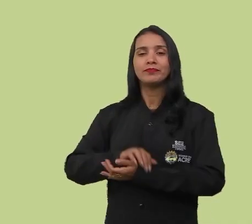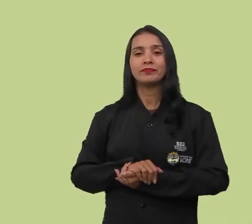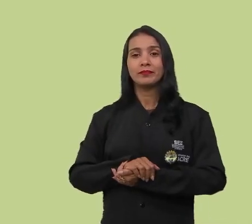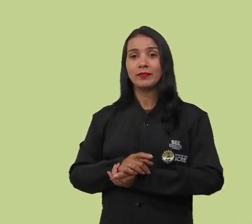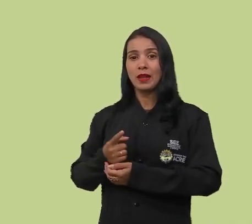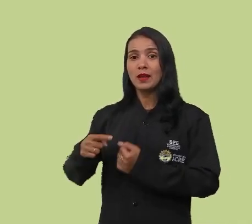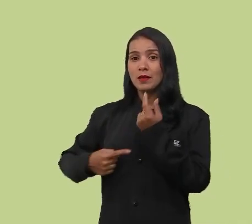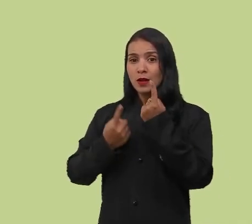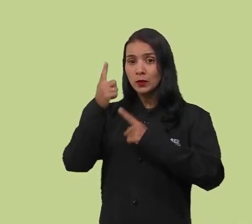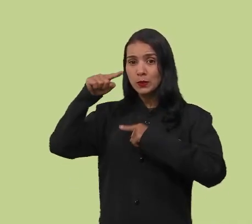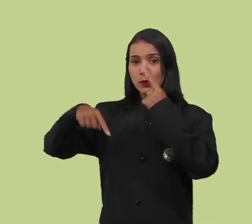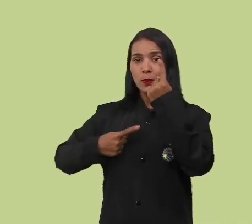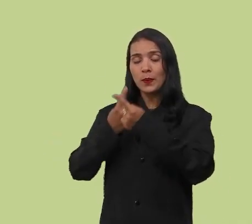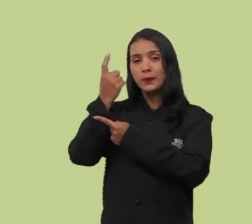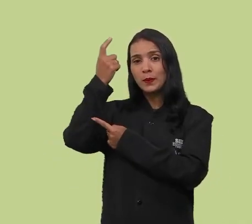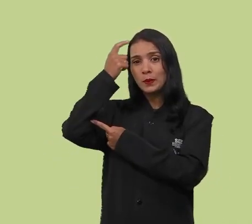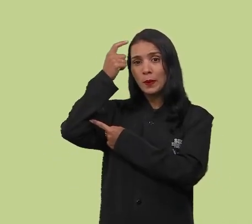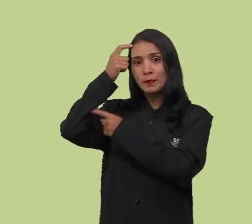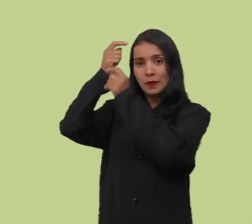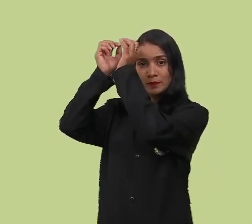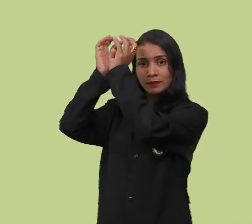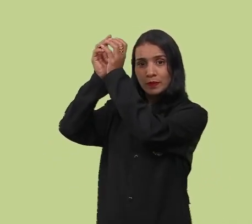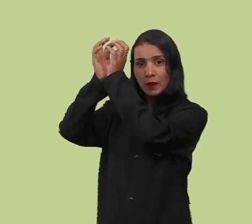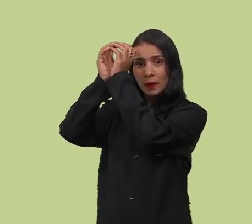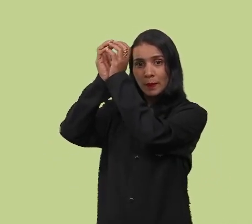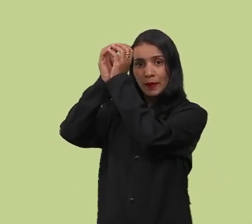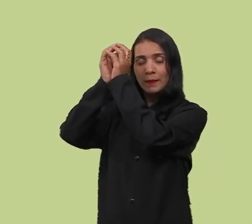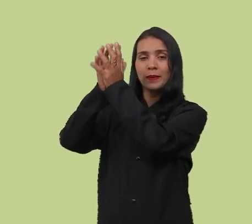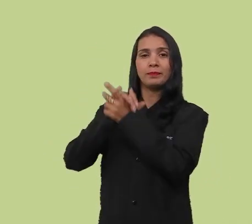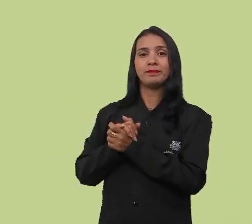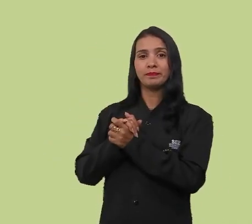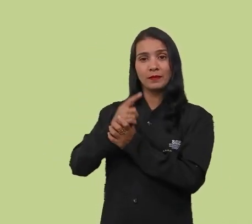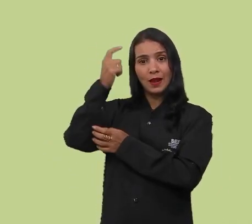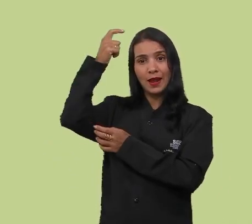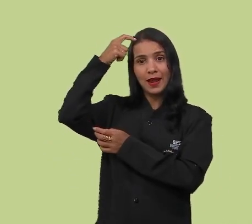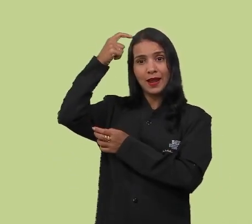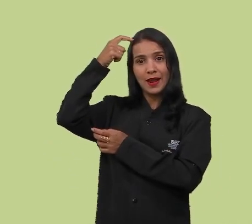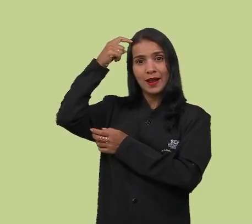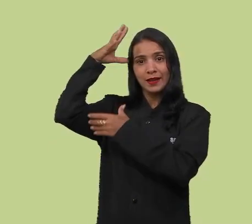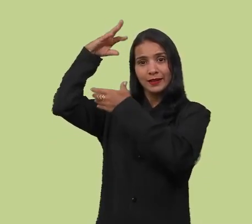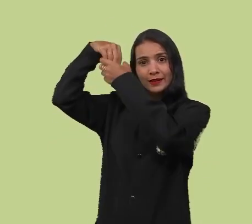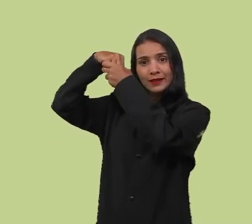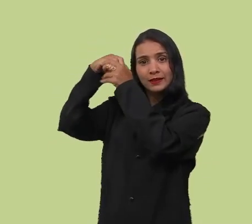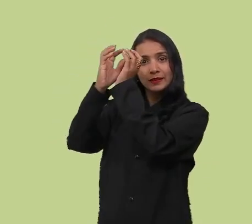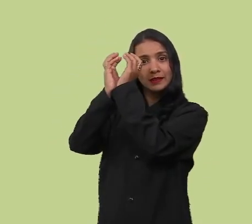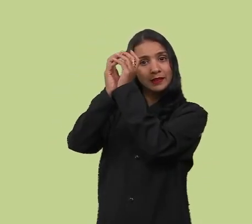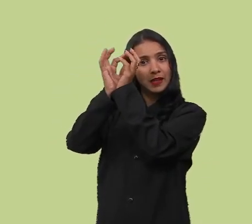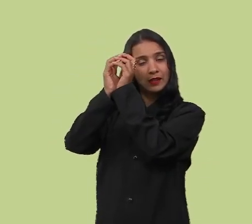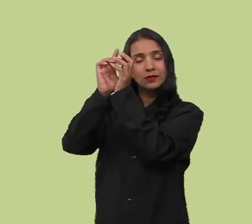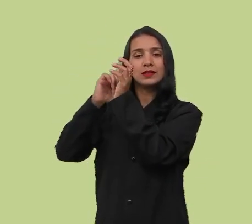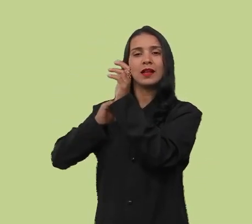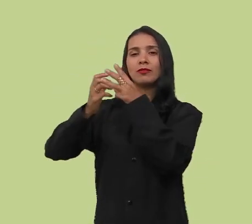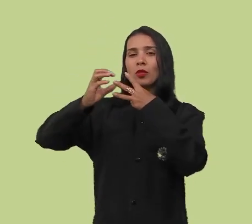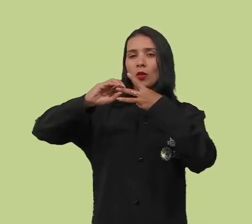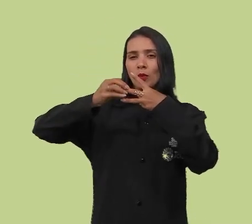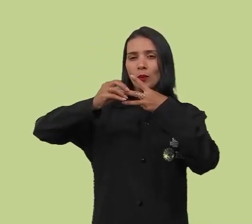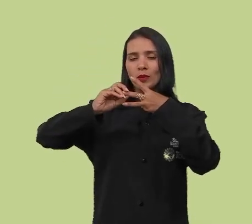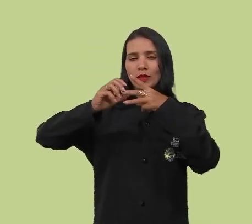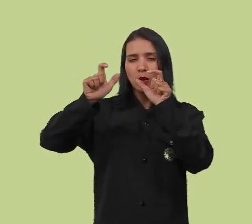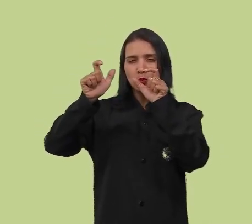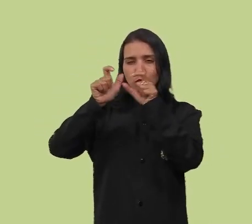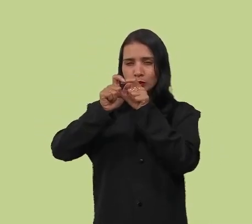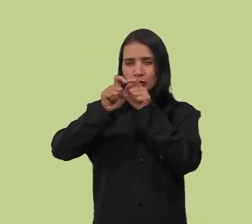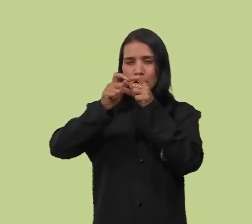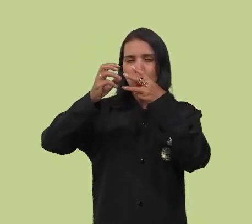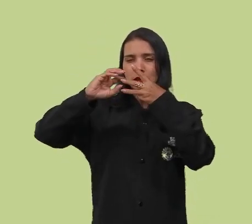ali no nosso cérebro, gente, a gente vai ter a microglia, que é um tipo de célula de defesa presente ali no nosso sistema nervoso